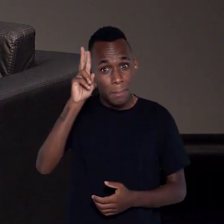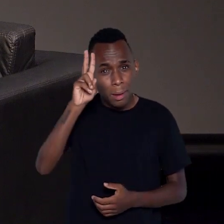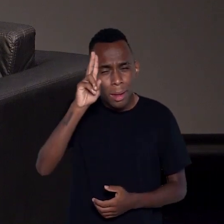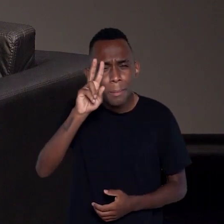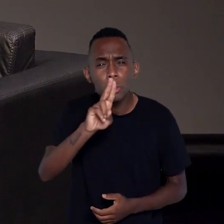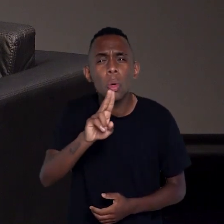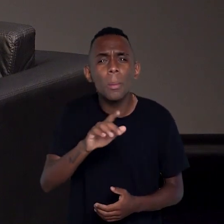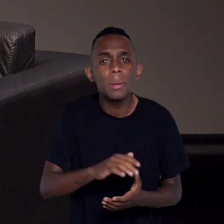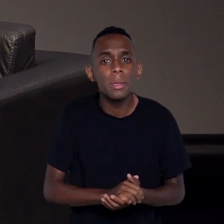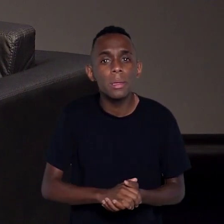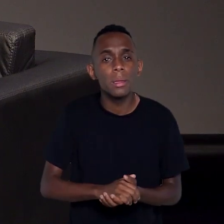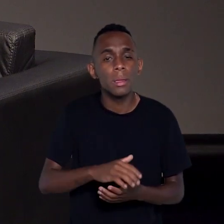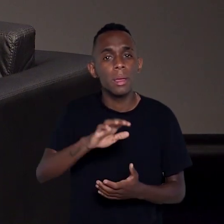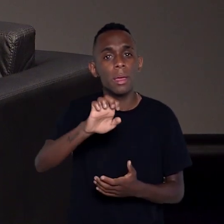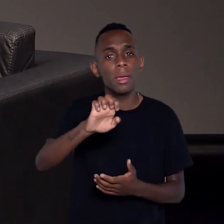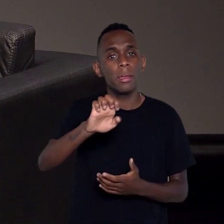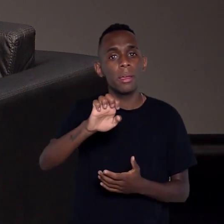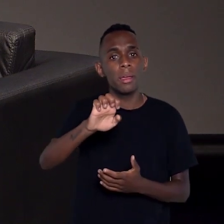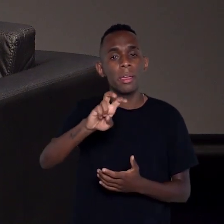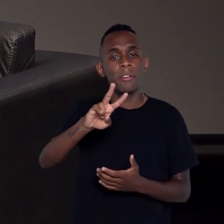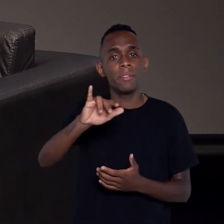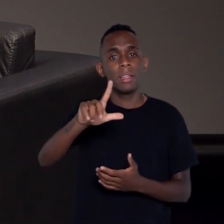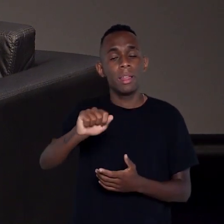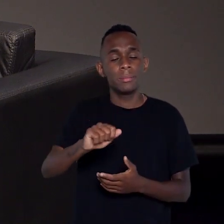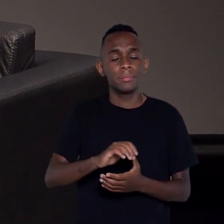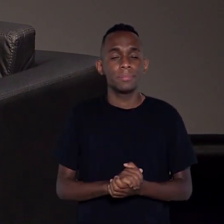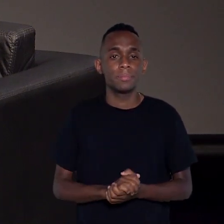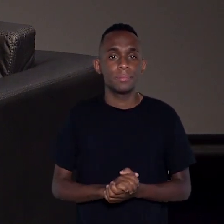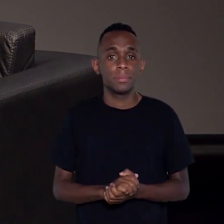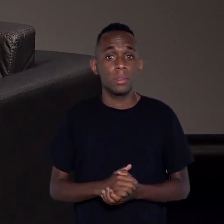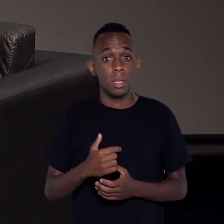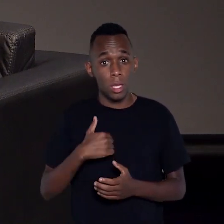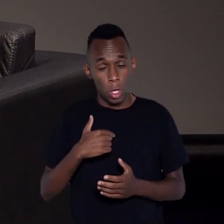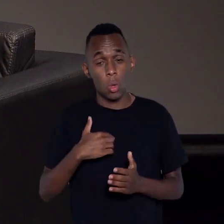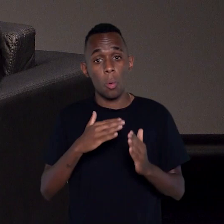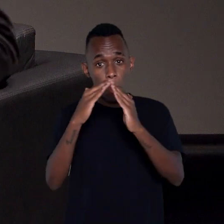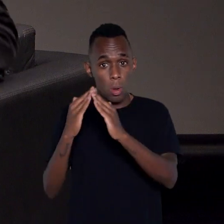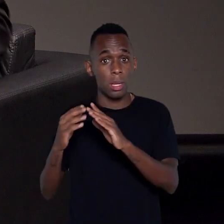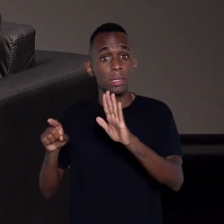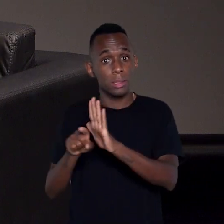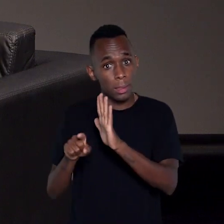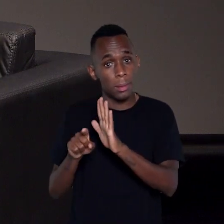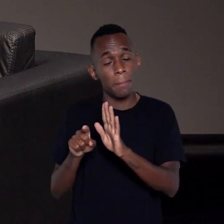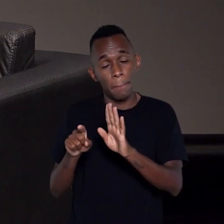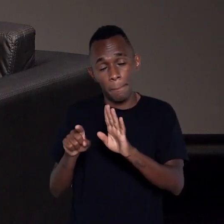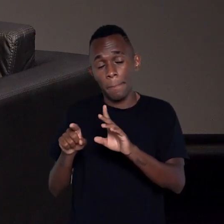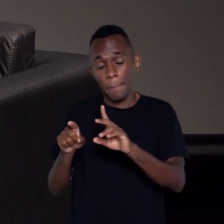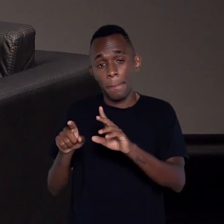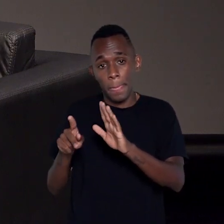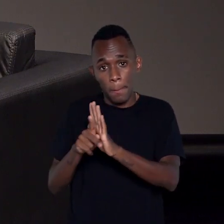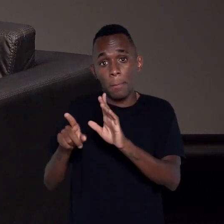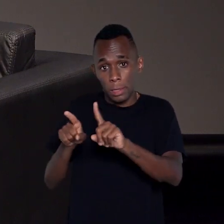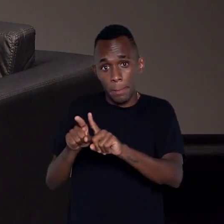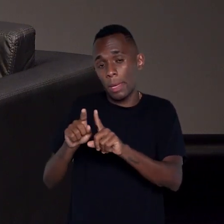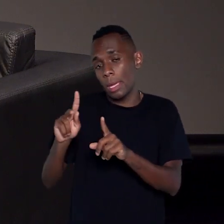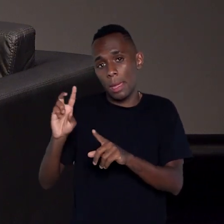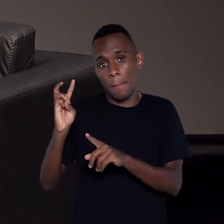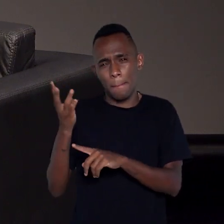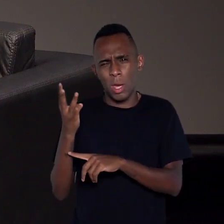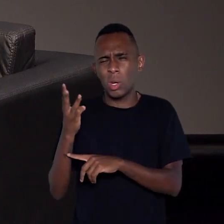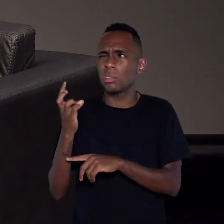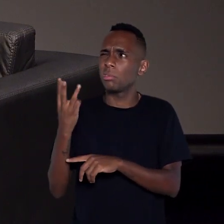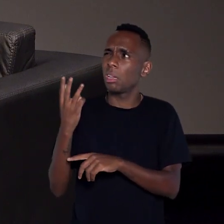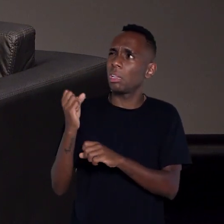Me lembre seu nome. Évila. Évila. Eu morei no Maranhão uns 3 anos.